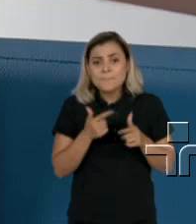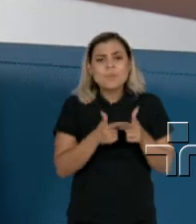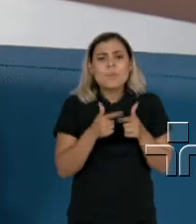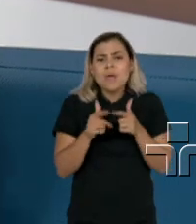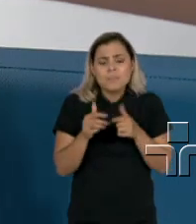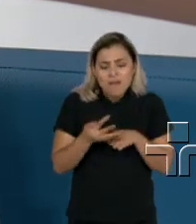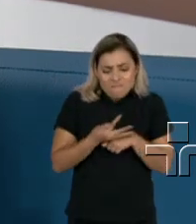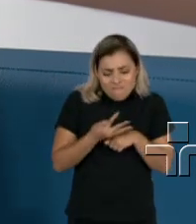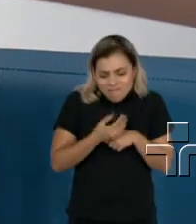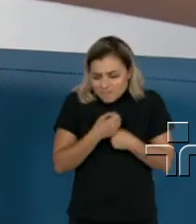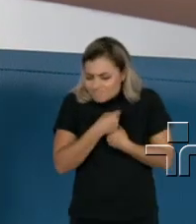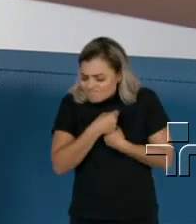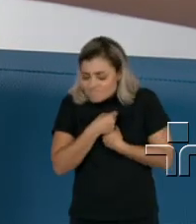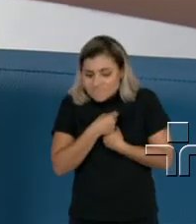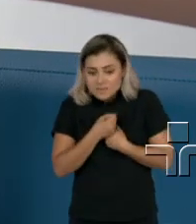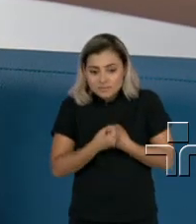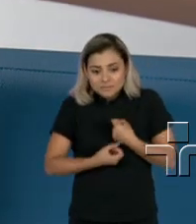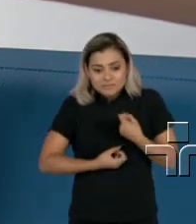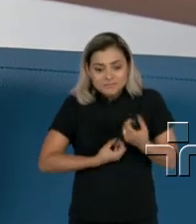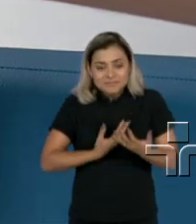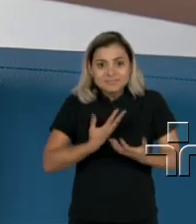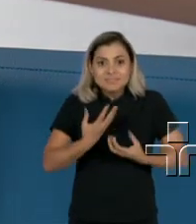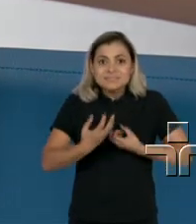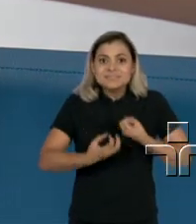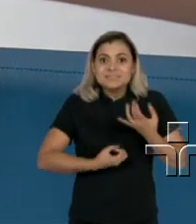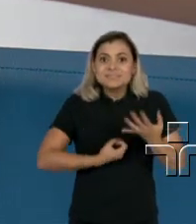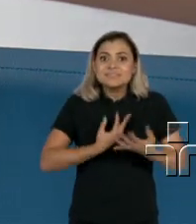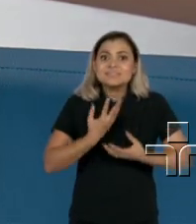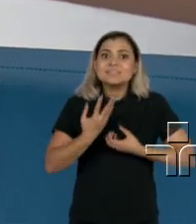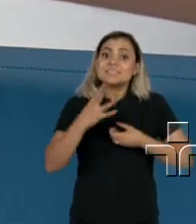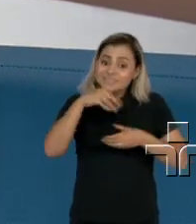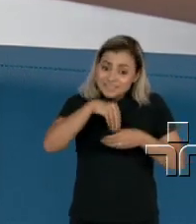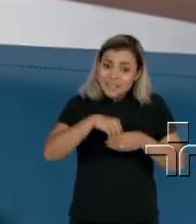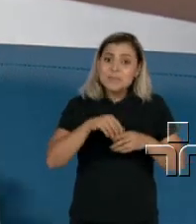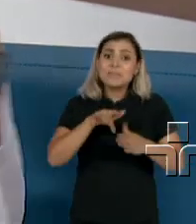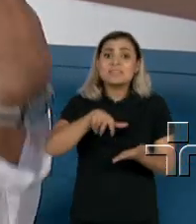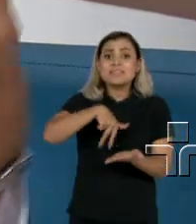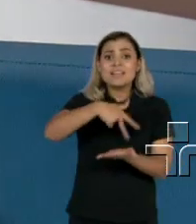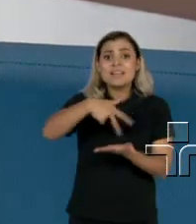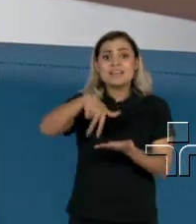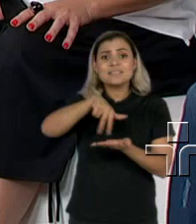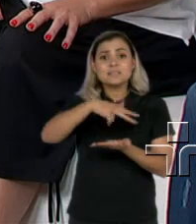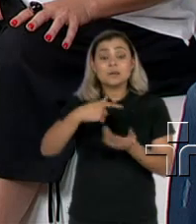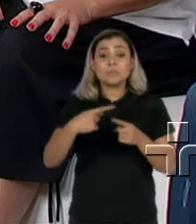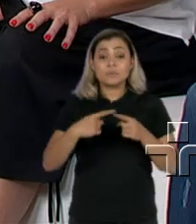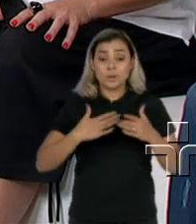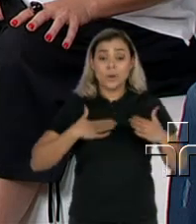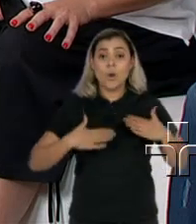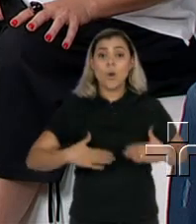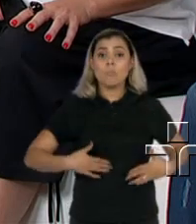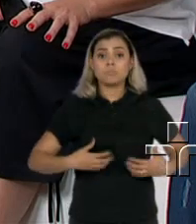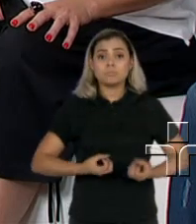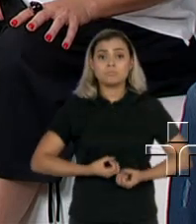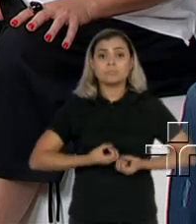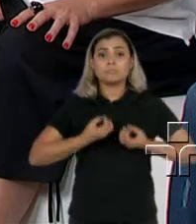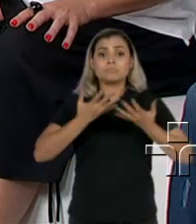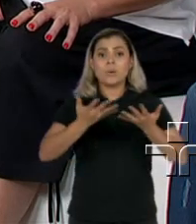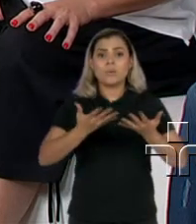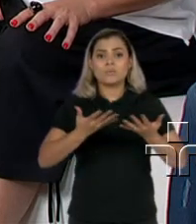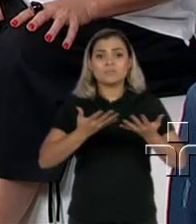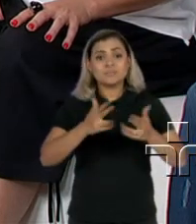e que acabam se soltando se entendendo dentro da dança porque como a gente fala com o corpo a gente toca